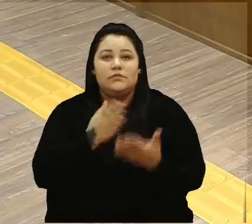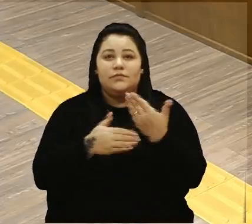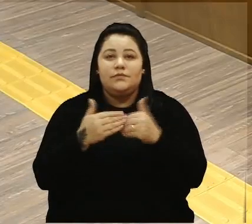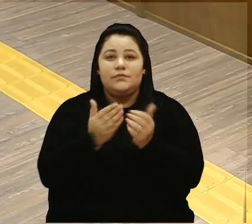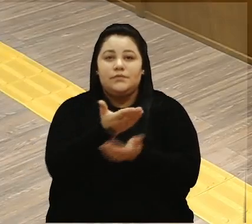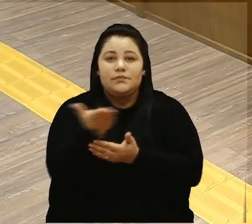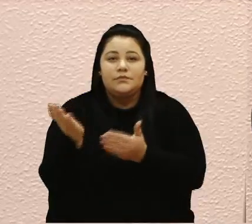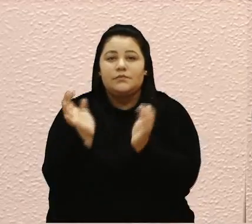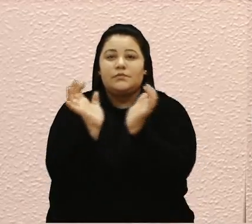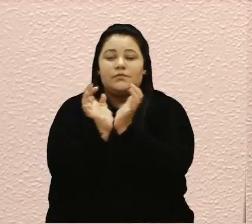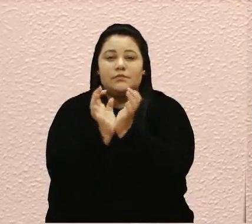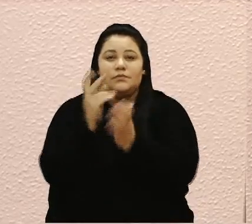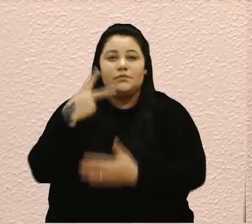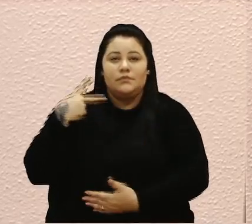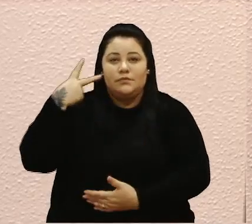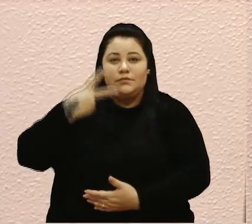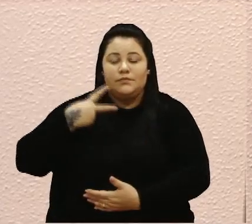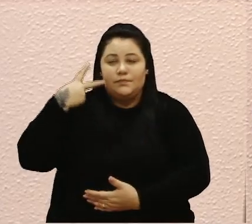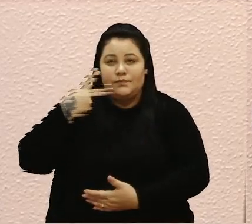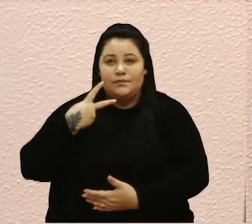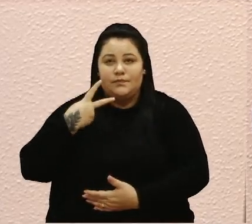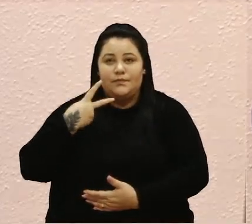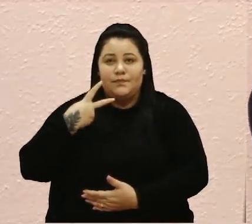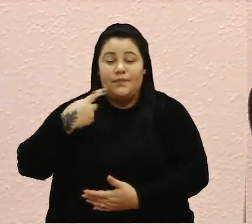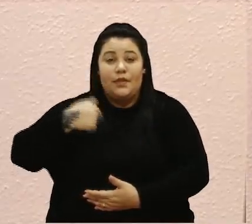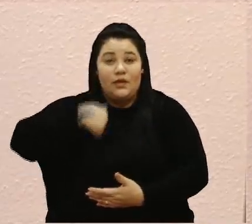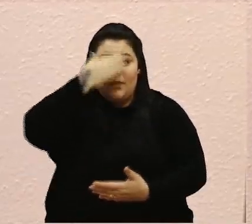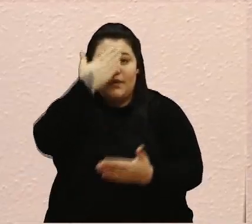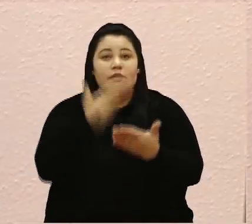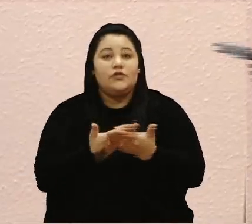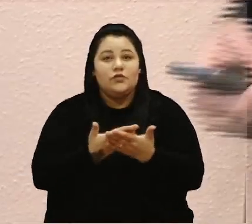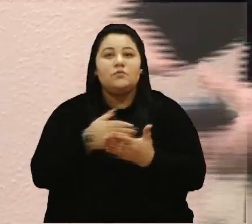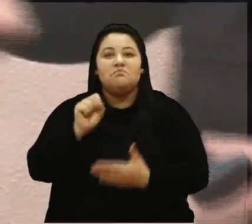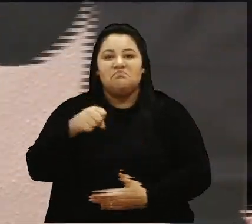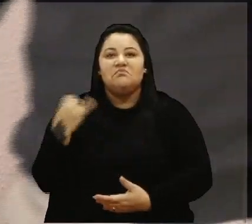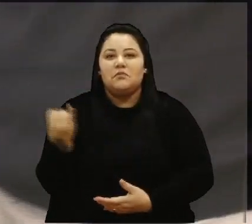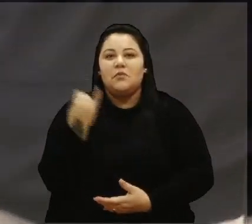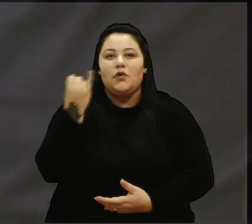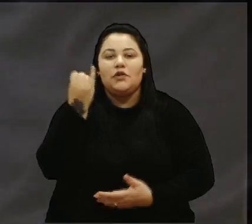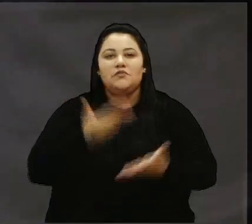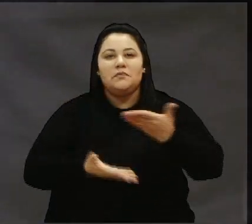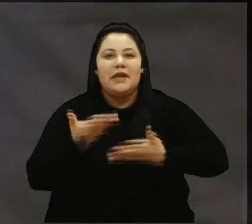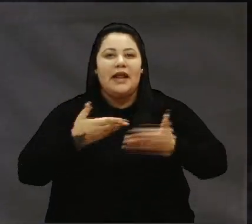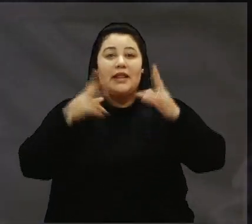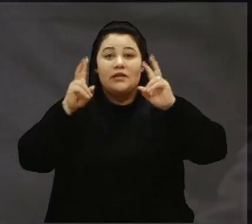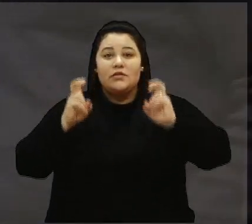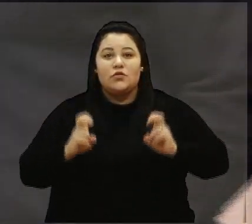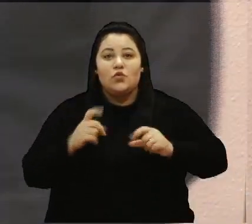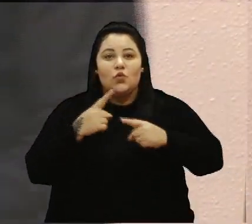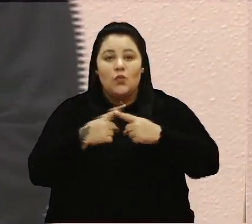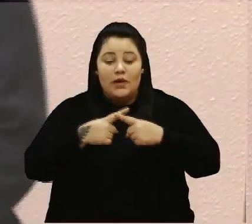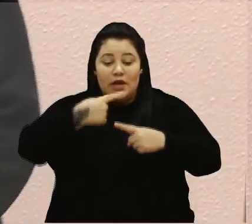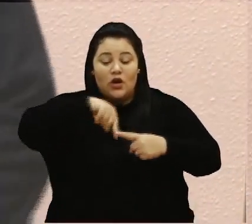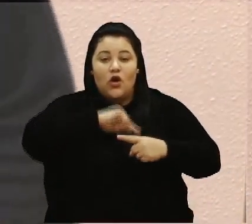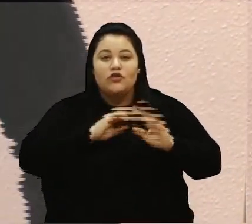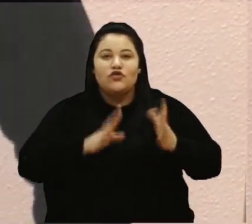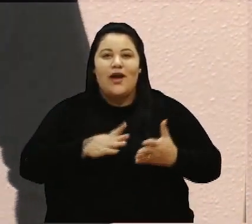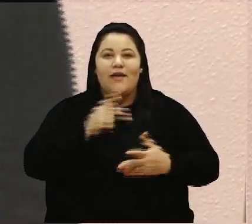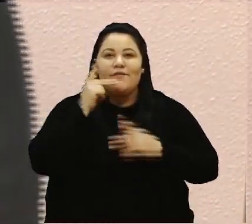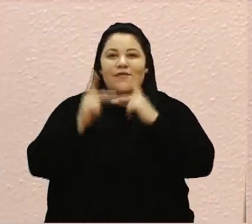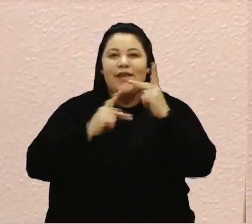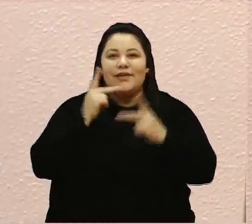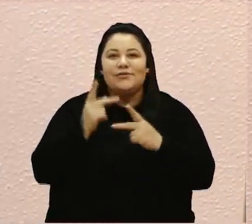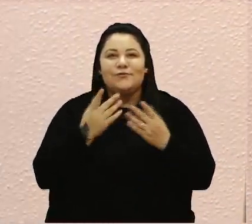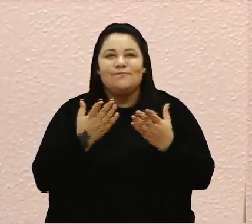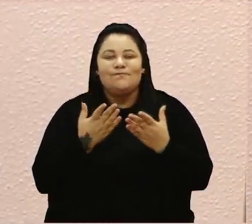Colegas, vereadores e vereadoras, eu acredito ser importante tratar desse tema porque nós estamos falando de